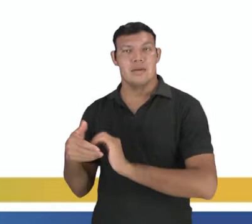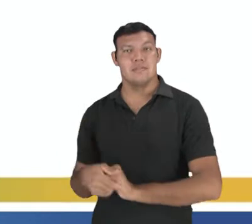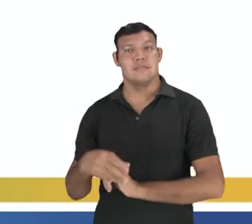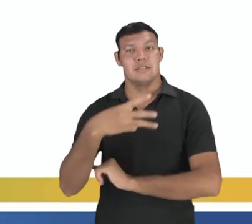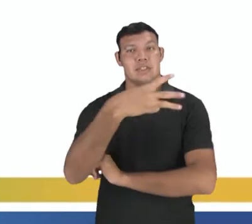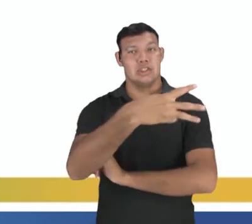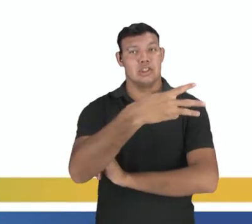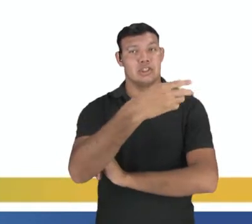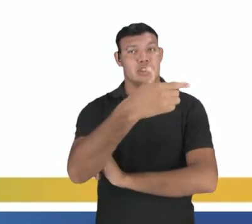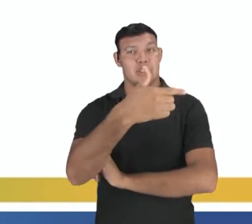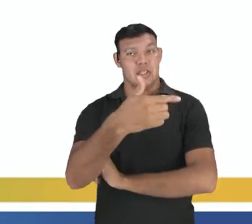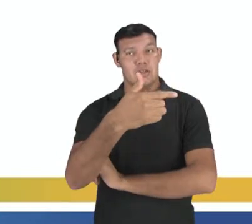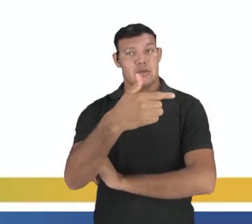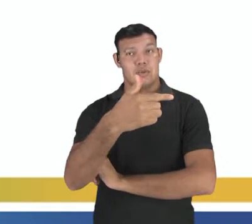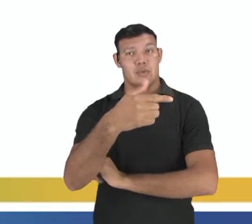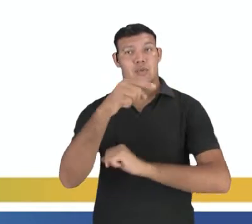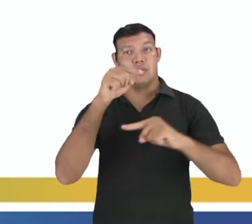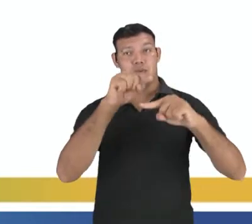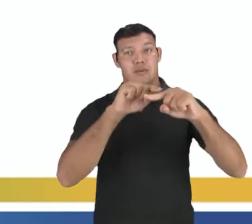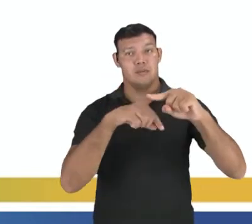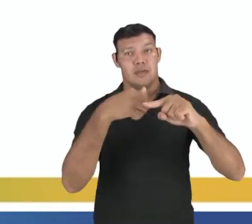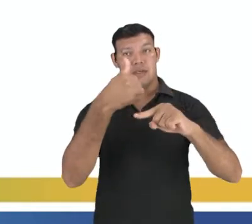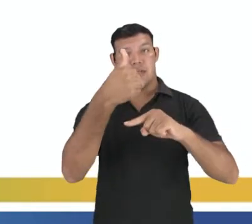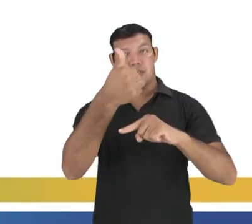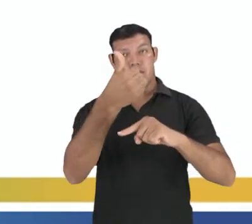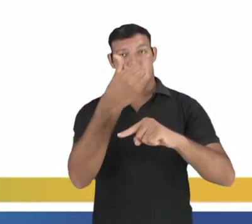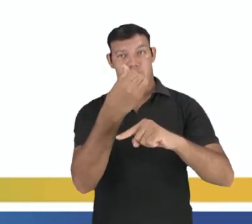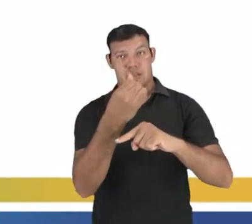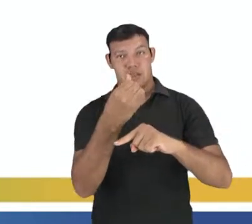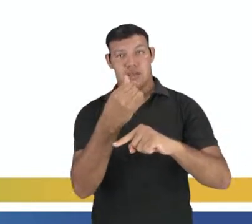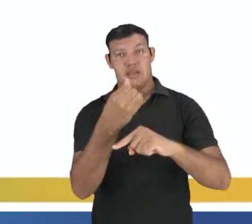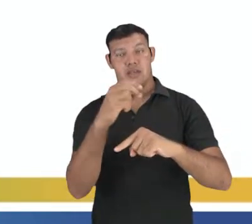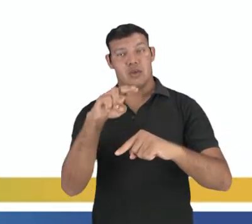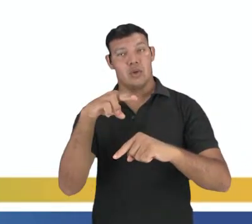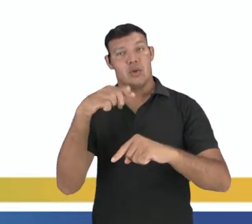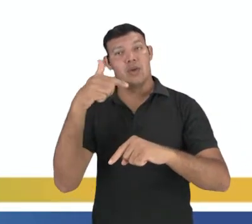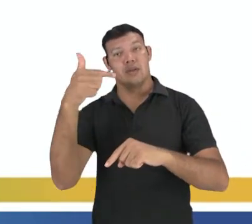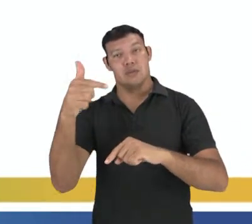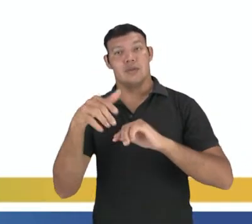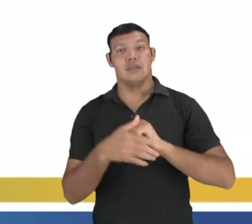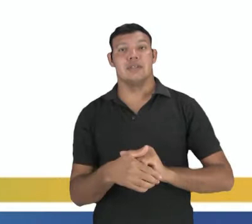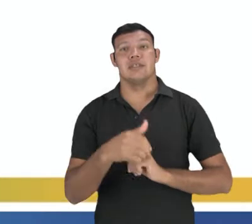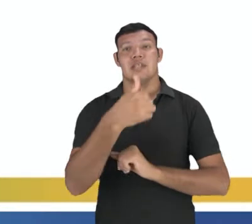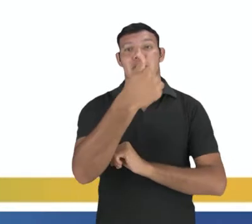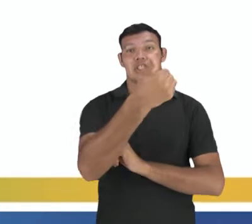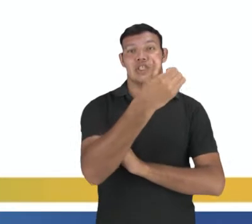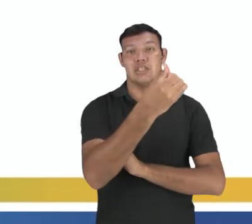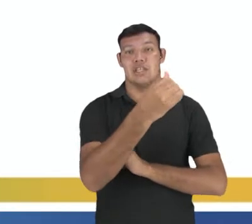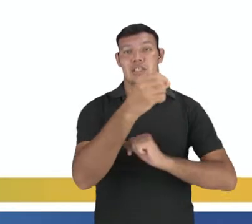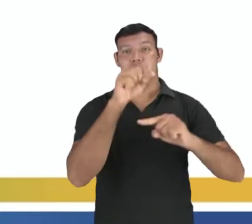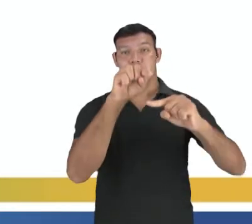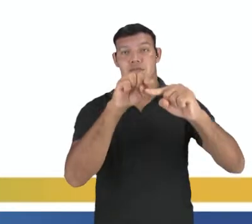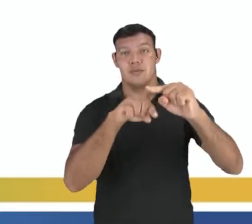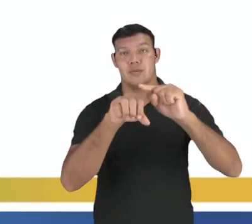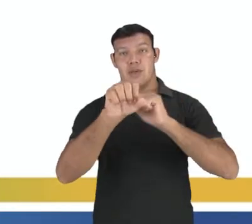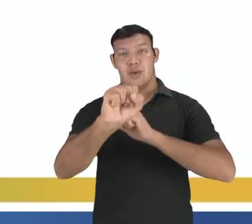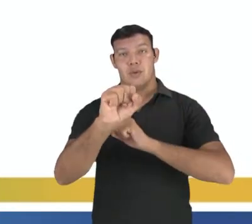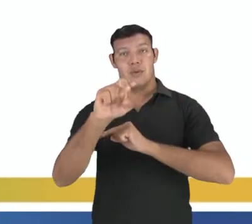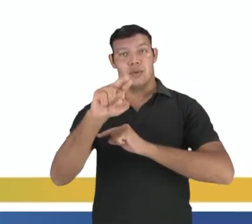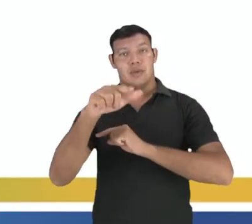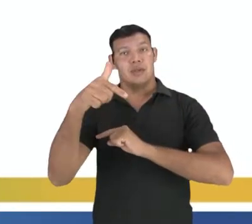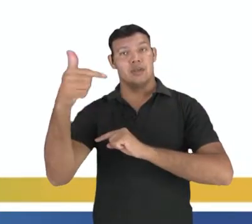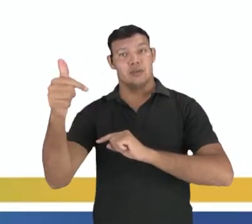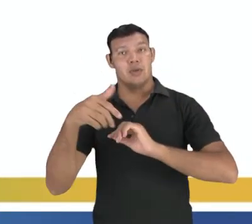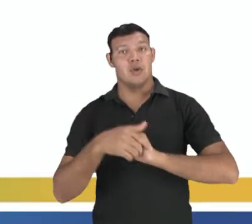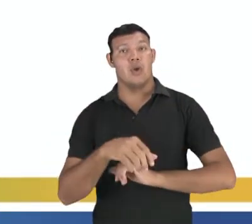dividido para 16, 2. 16 dividido para 8, 2. 8 dividido